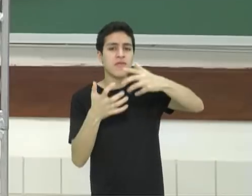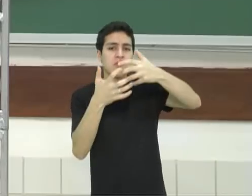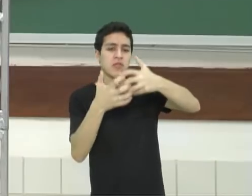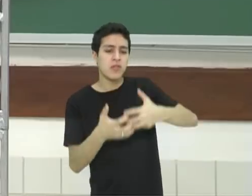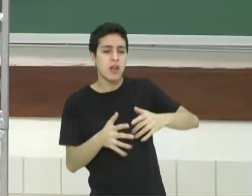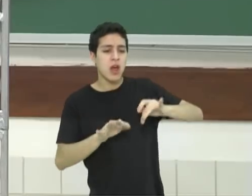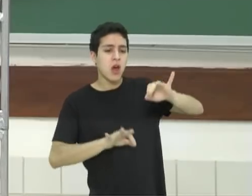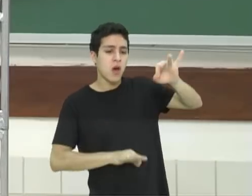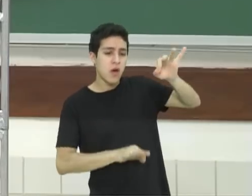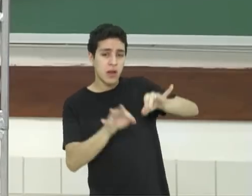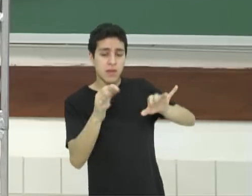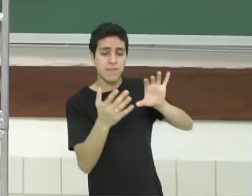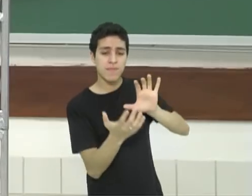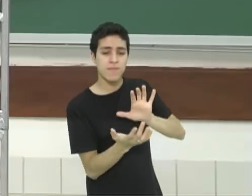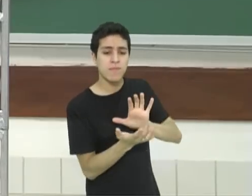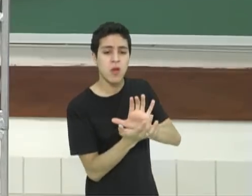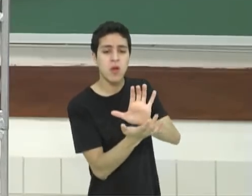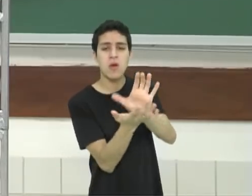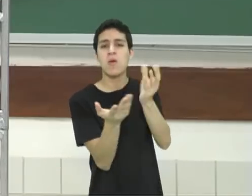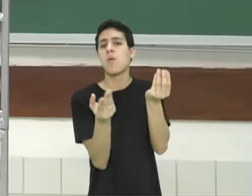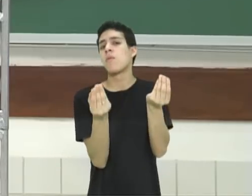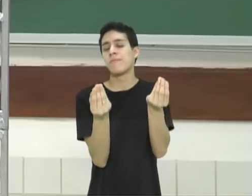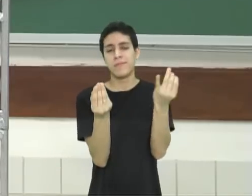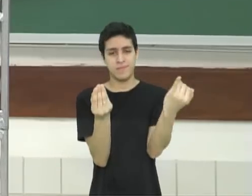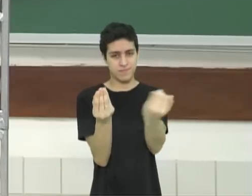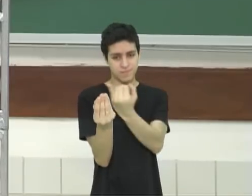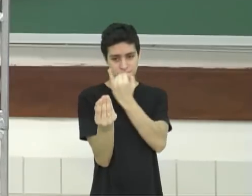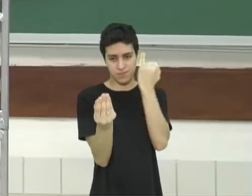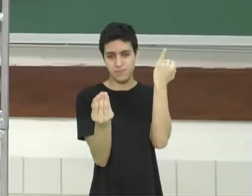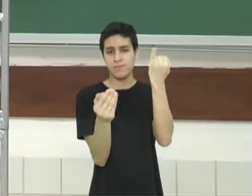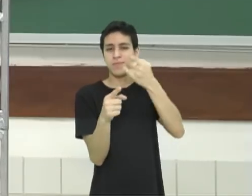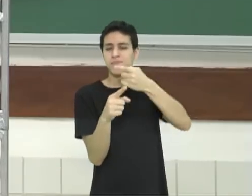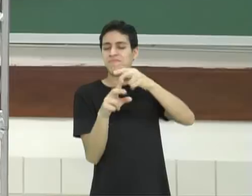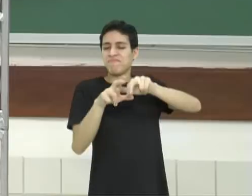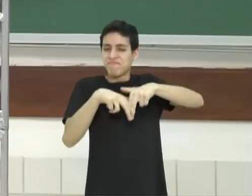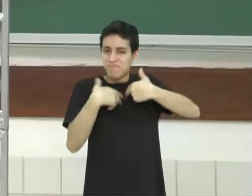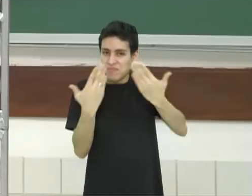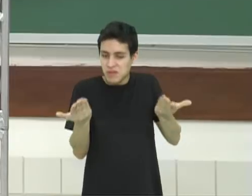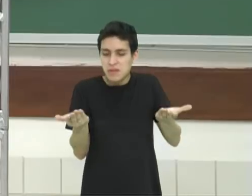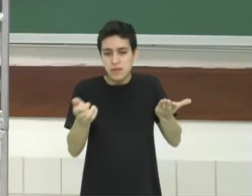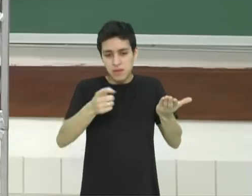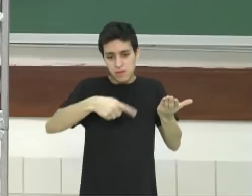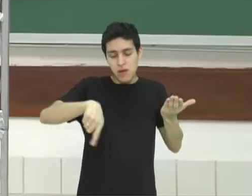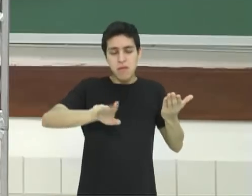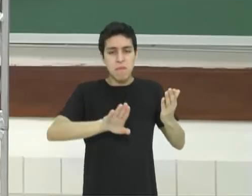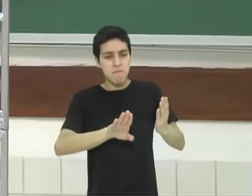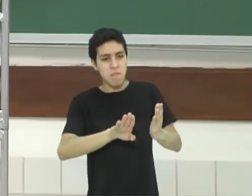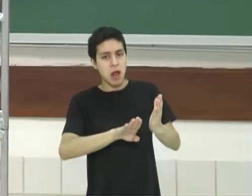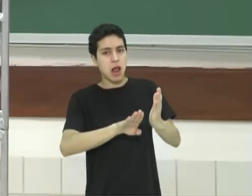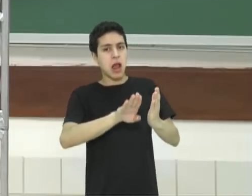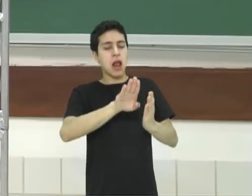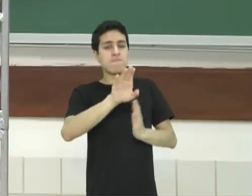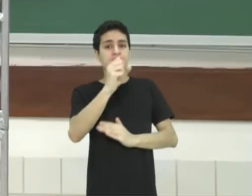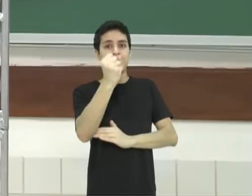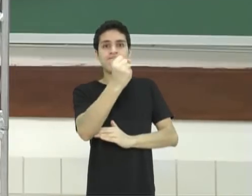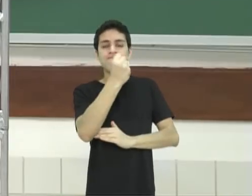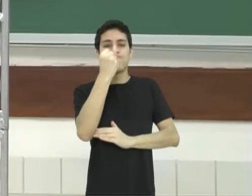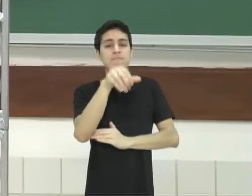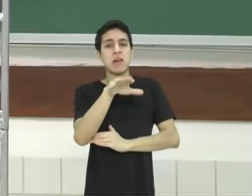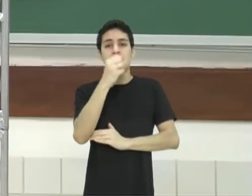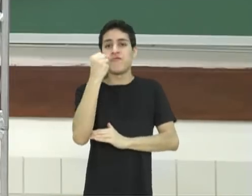bloco também se faz muito importante para que chegasse a esse nível de desenvolvimento, né? O maior do